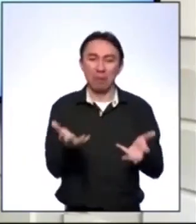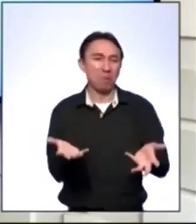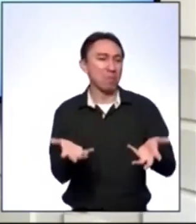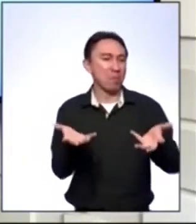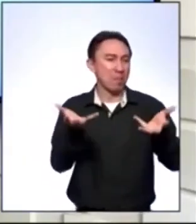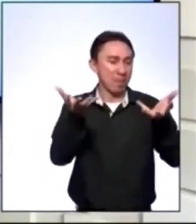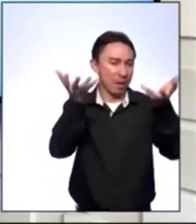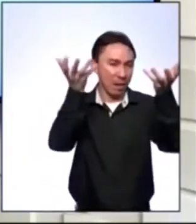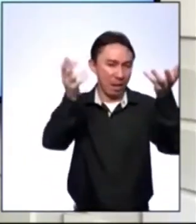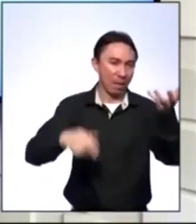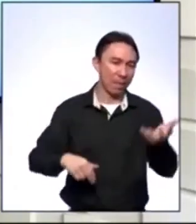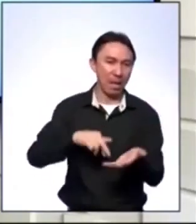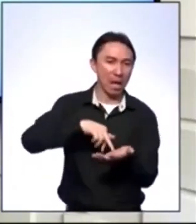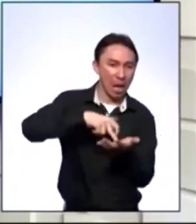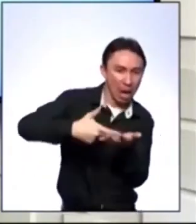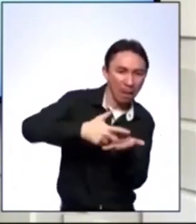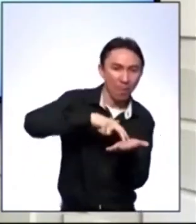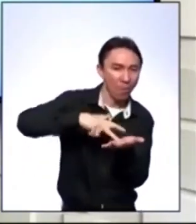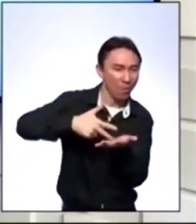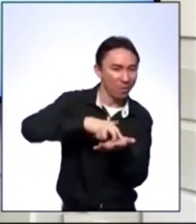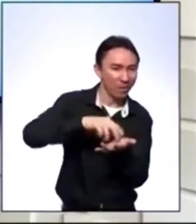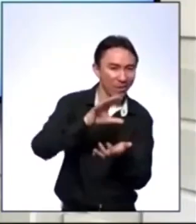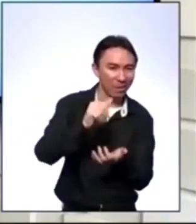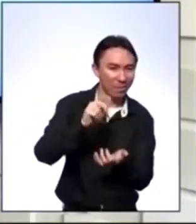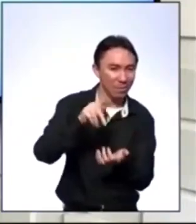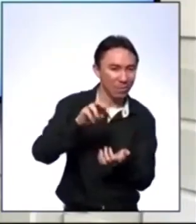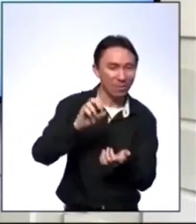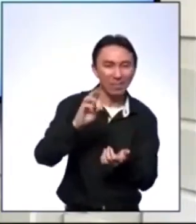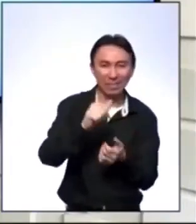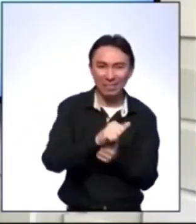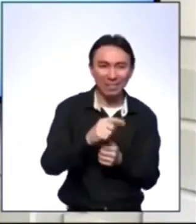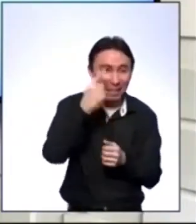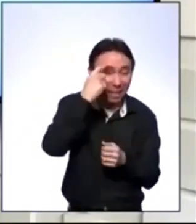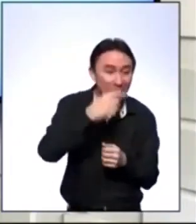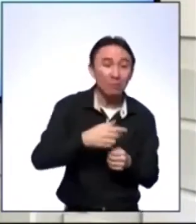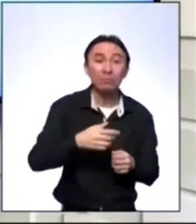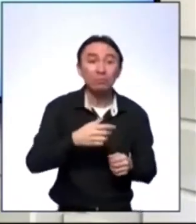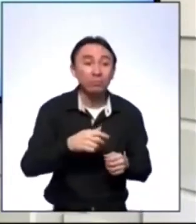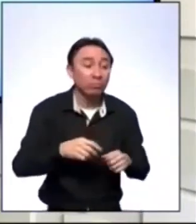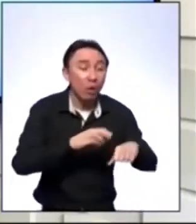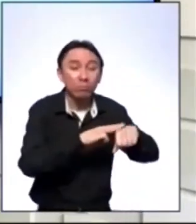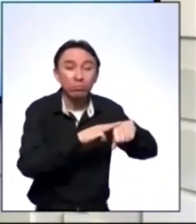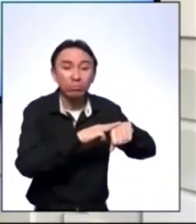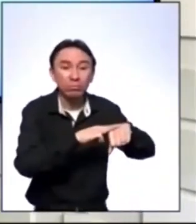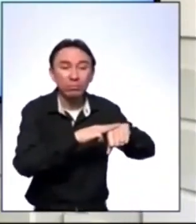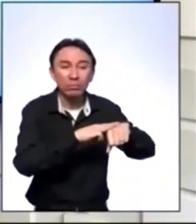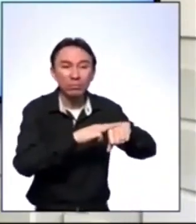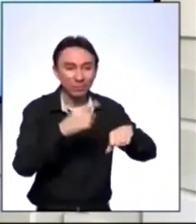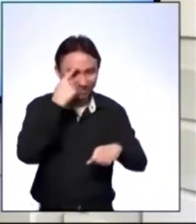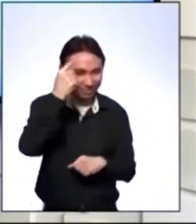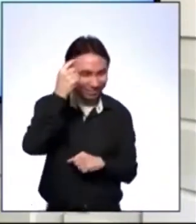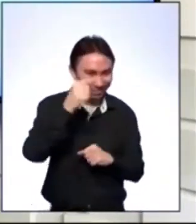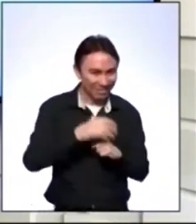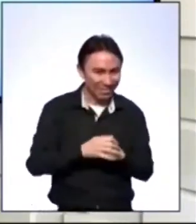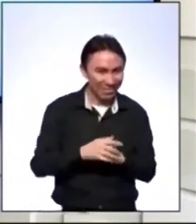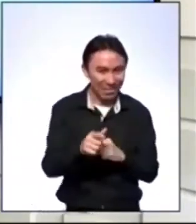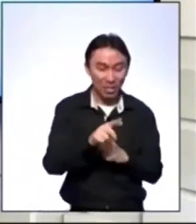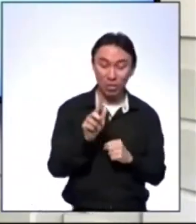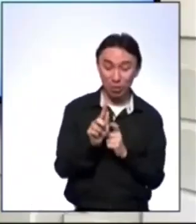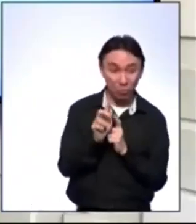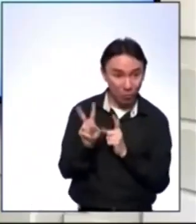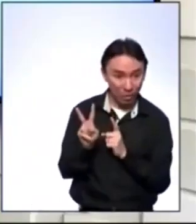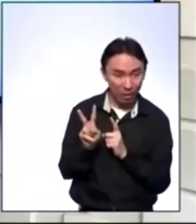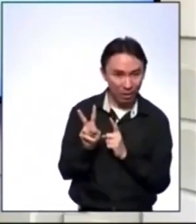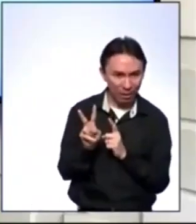esporte. Não é? Valoriza a morena. Getúlio, atenção, Getúlio Vargas institui, como